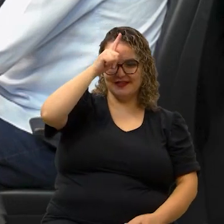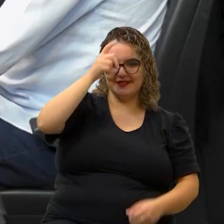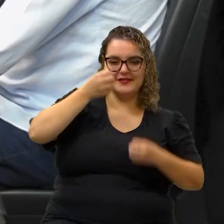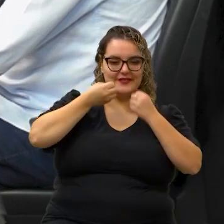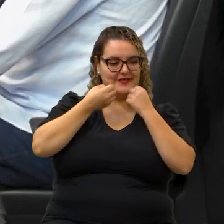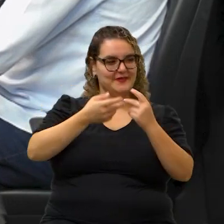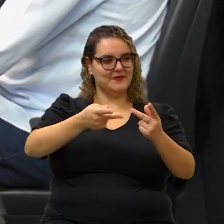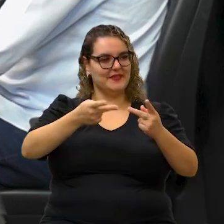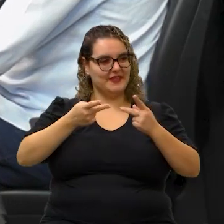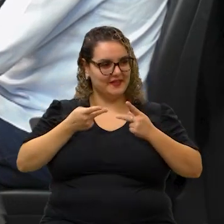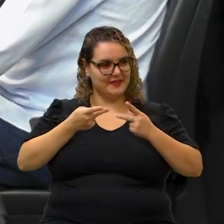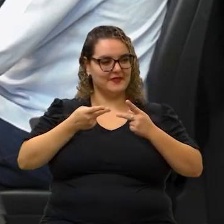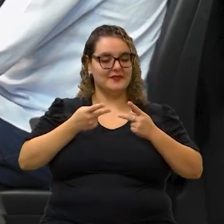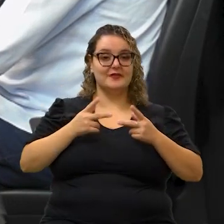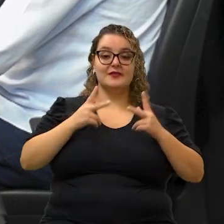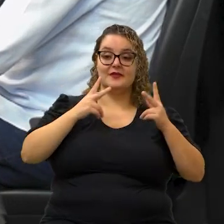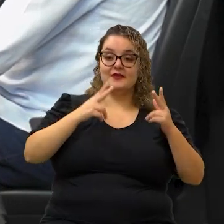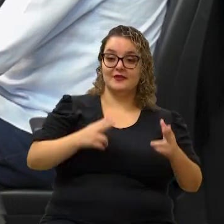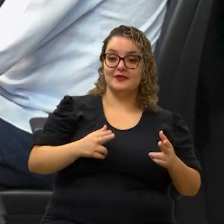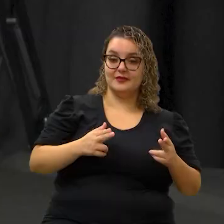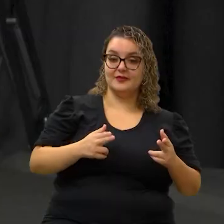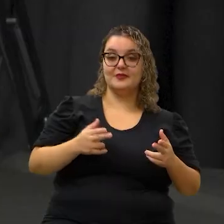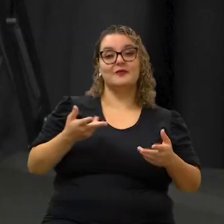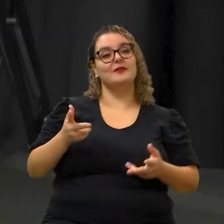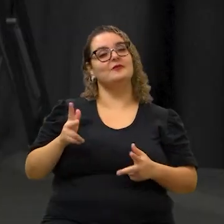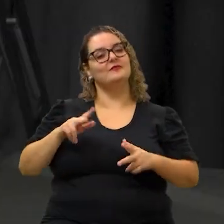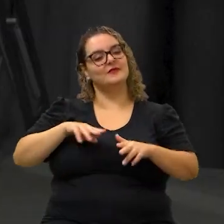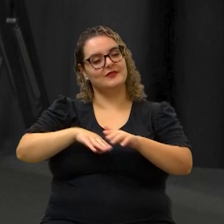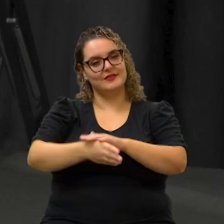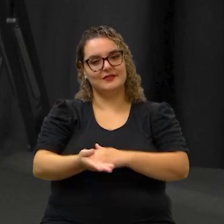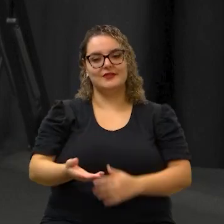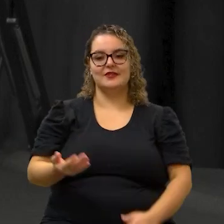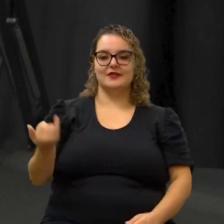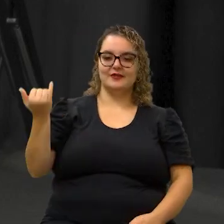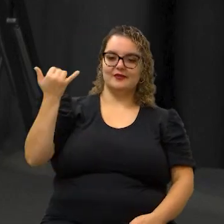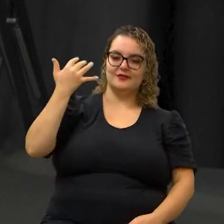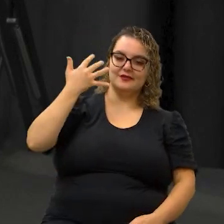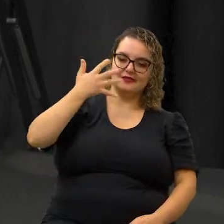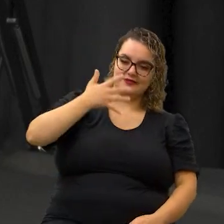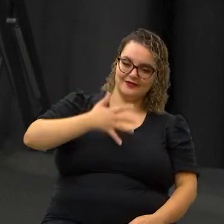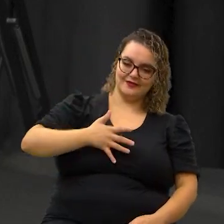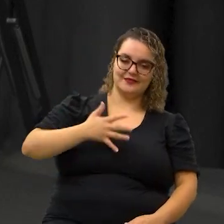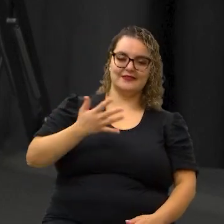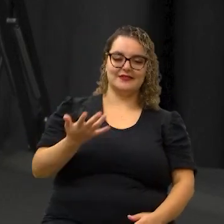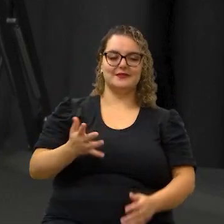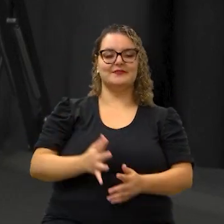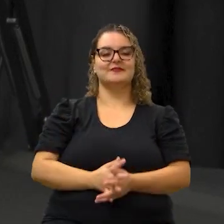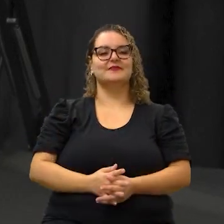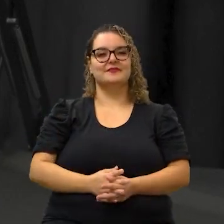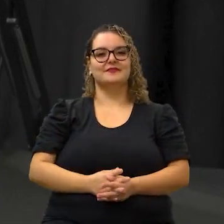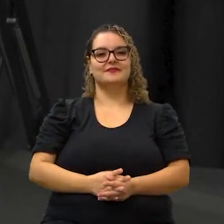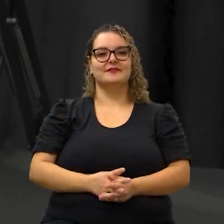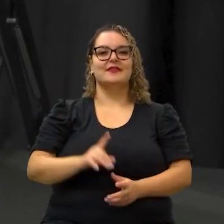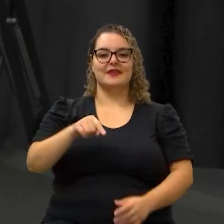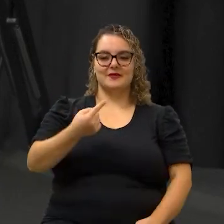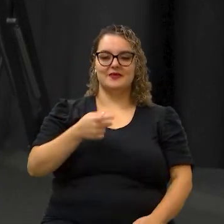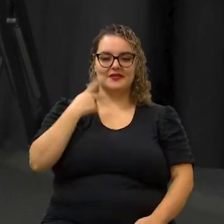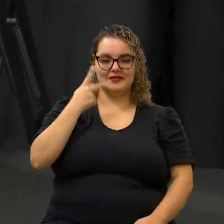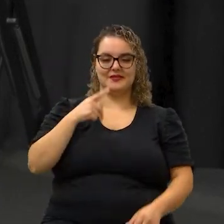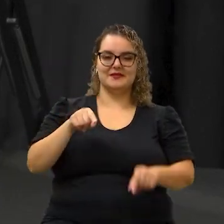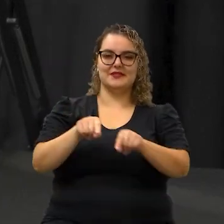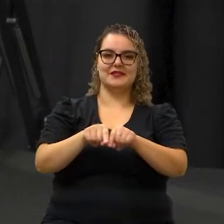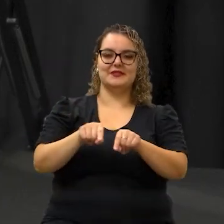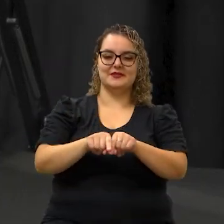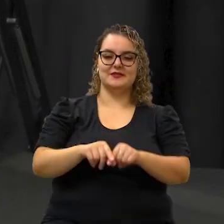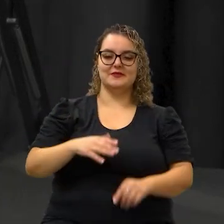Peta, seja bem-vindo. E como é de praxe, então, eu vou fazer a minha auto e audiodescrição e na sequência o